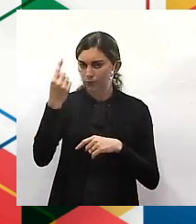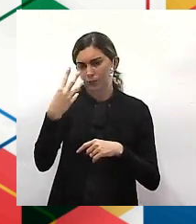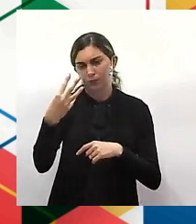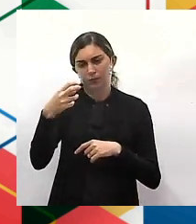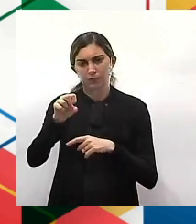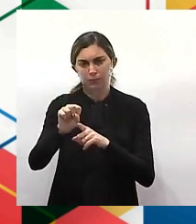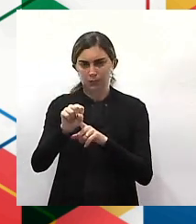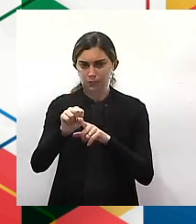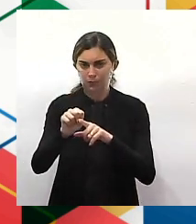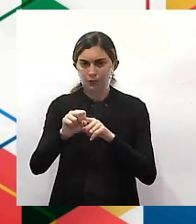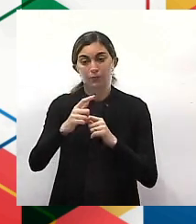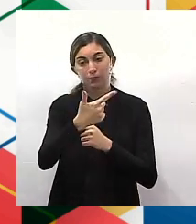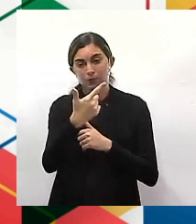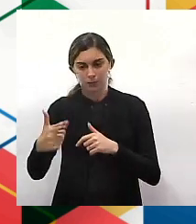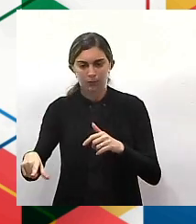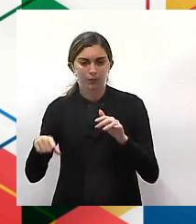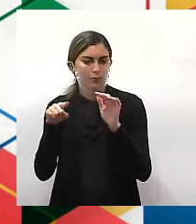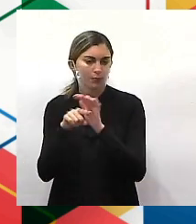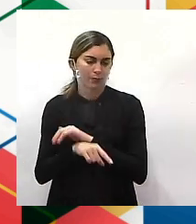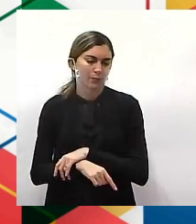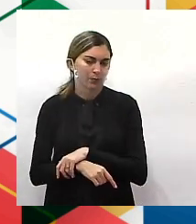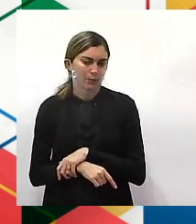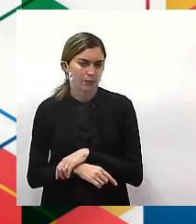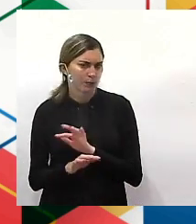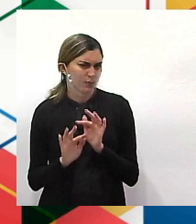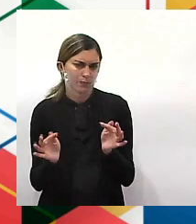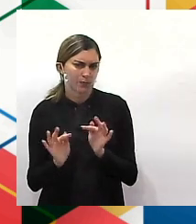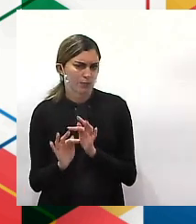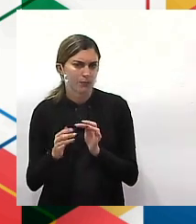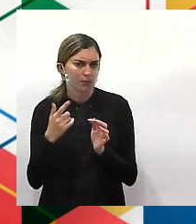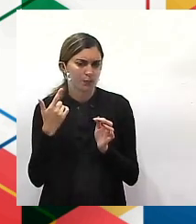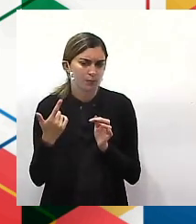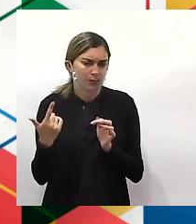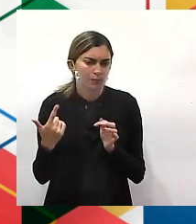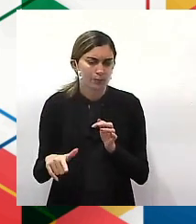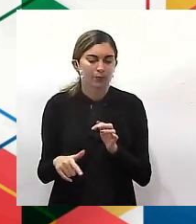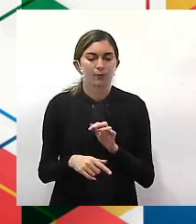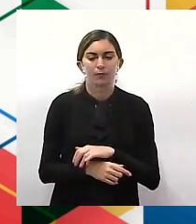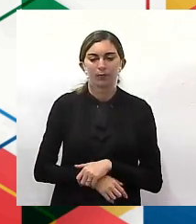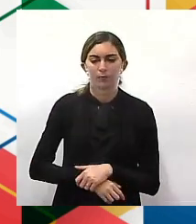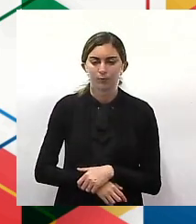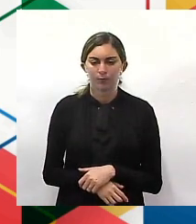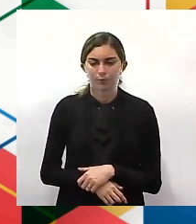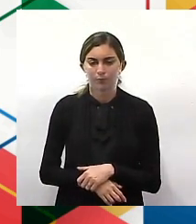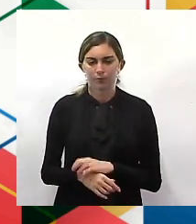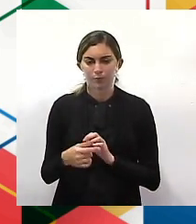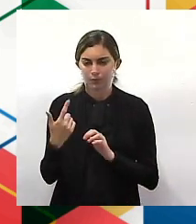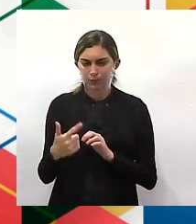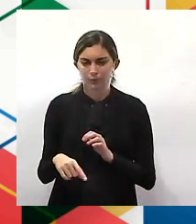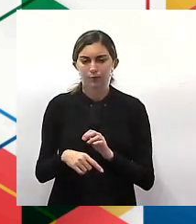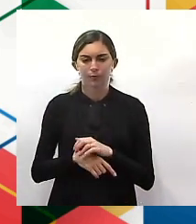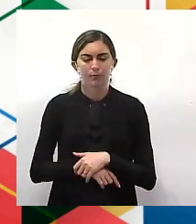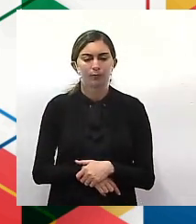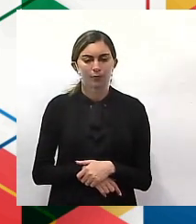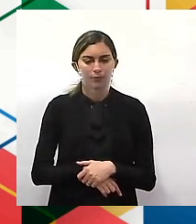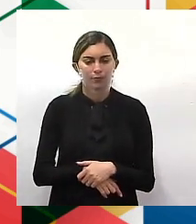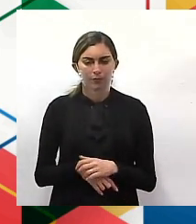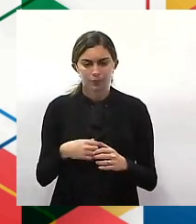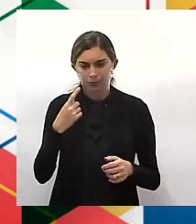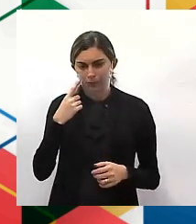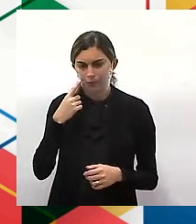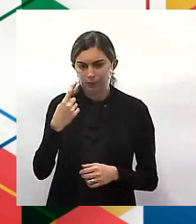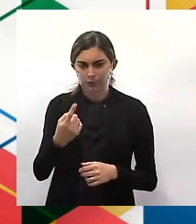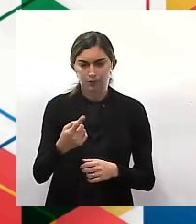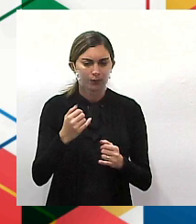48. Vamos à próxima questão, que essa foi muito simples, né? Mamão com açúcar aí para vocês. Vamos a mais uma questão. Olha essa aqui